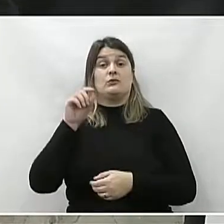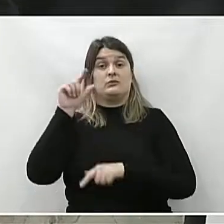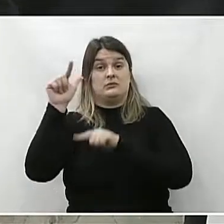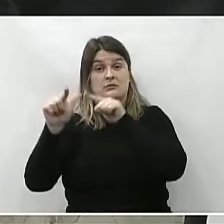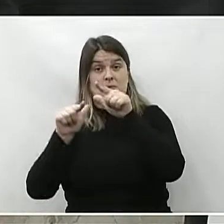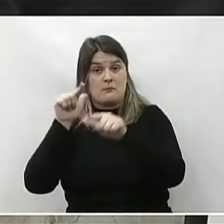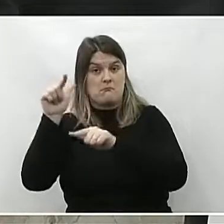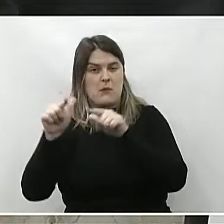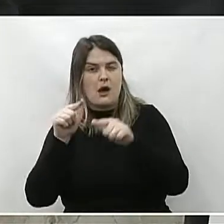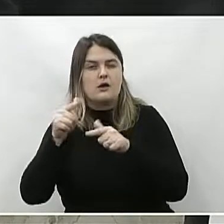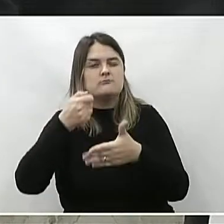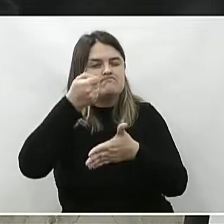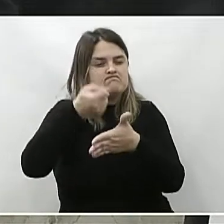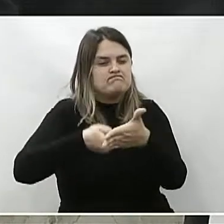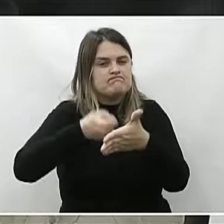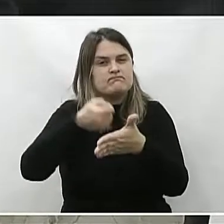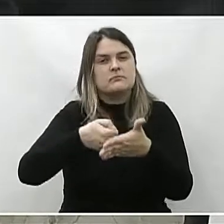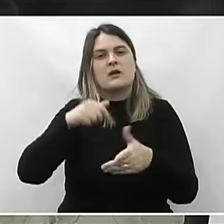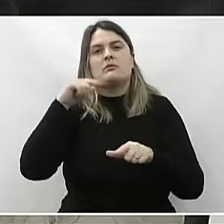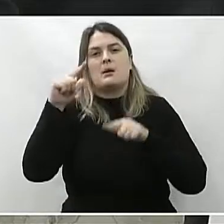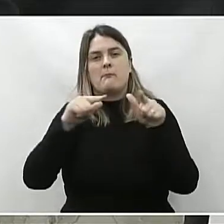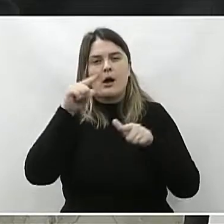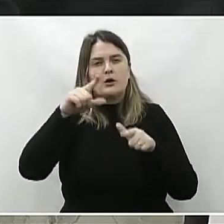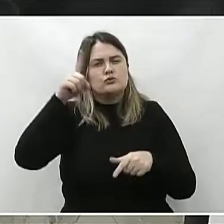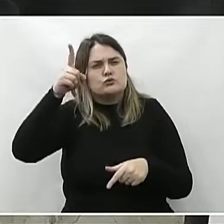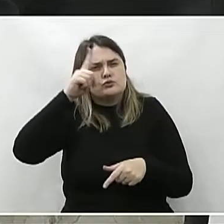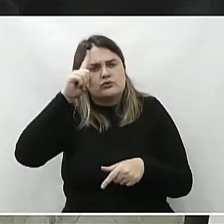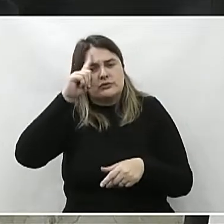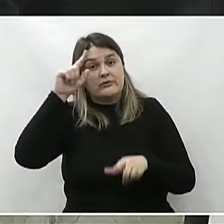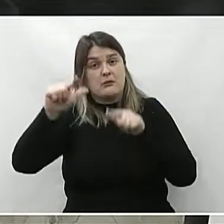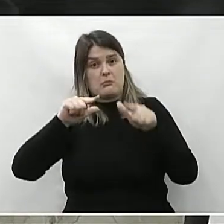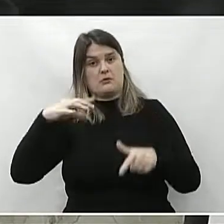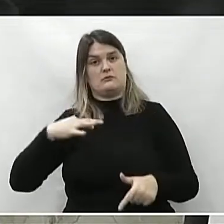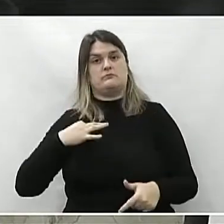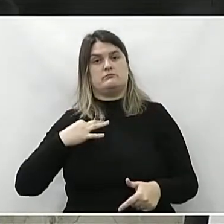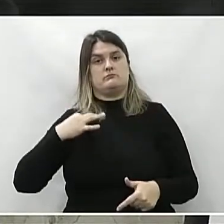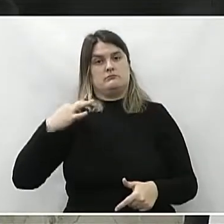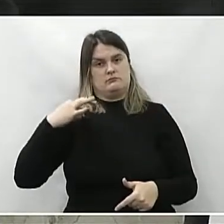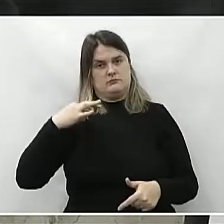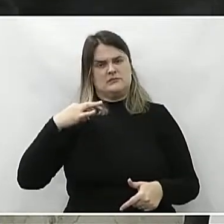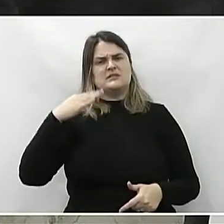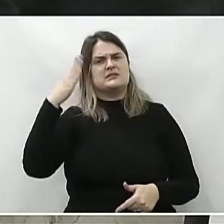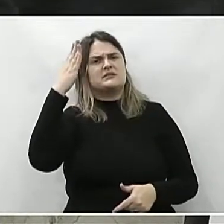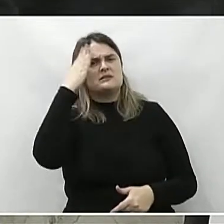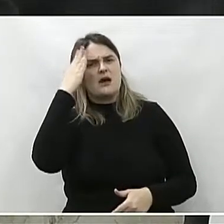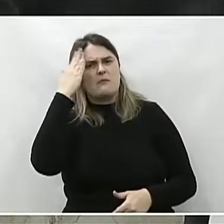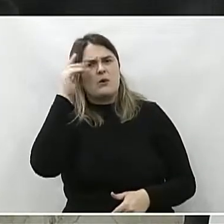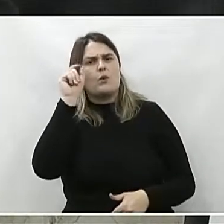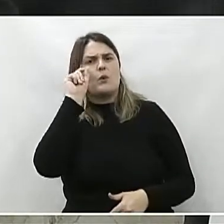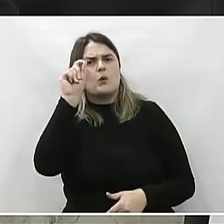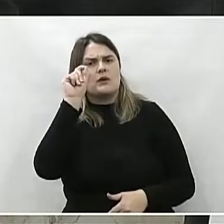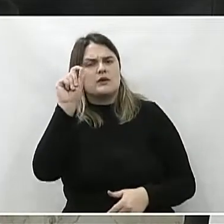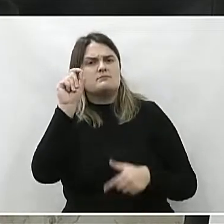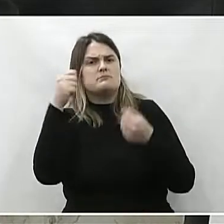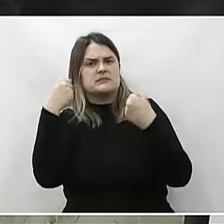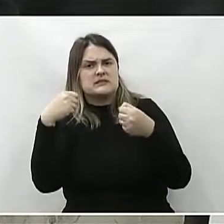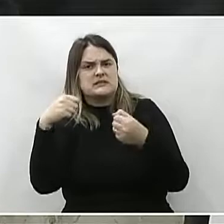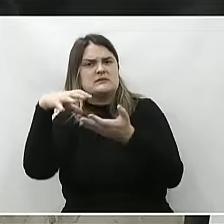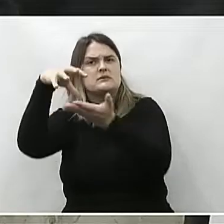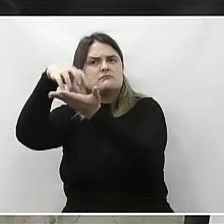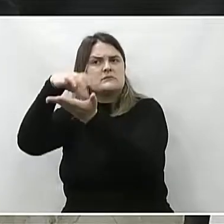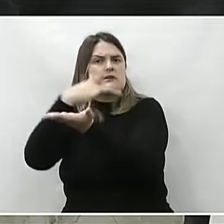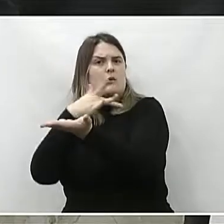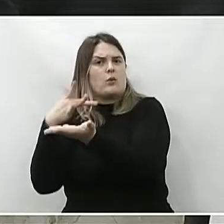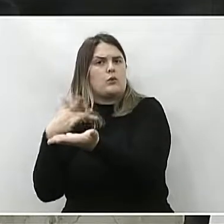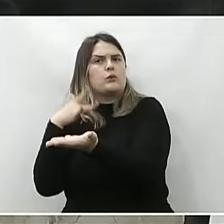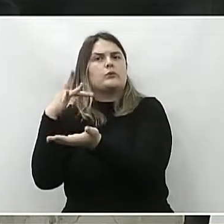trabalho intensivo, o trabalho do dia a dia, voluntário, de saber o que é a necessidade da unidade básica de saúde,